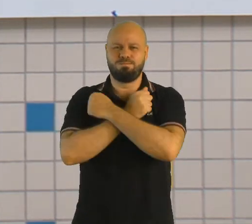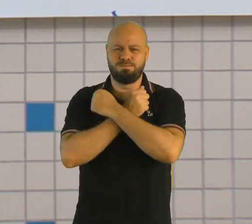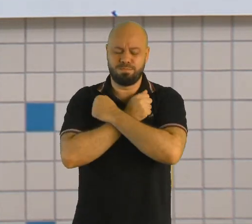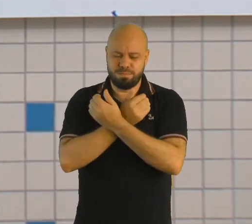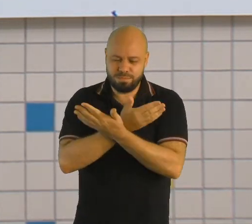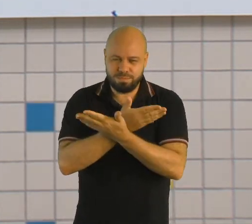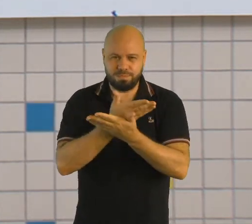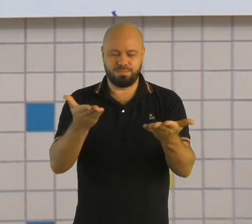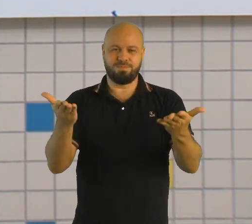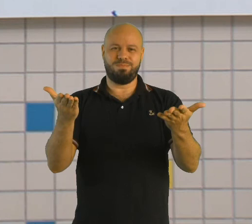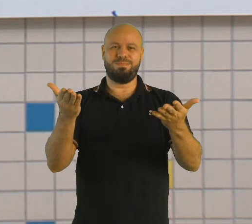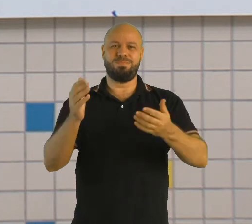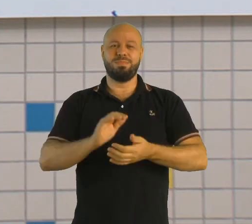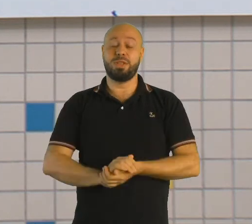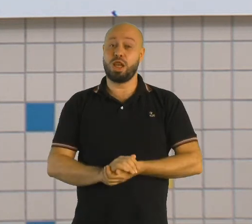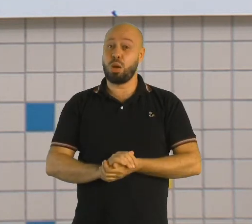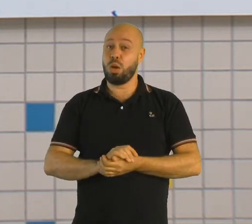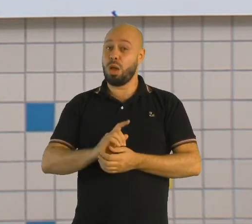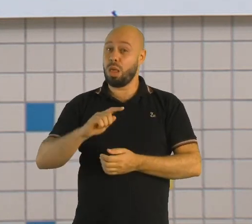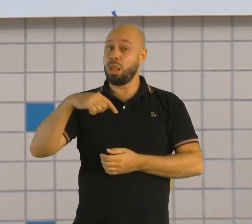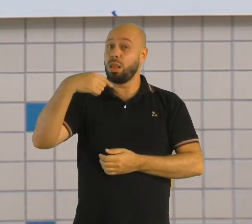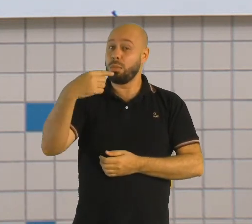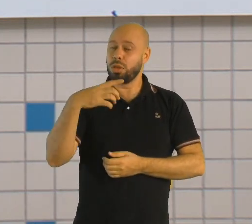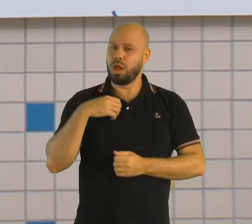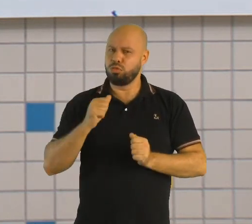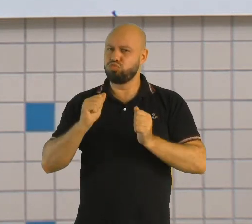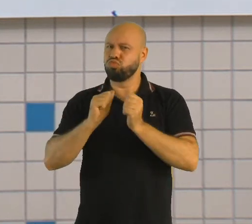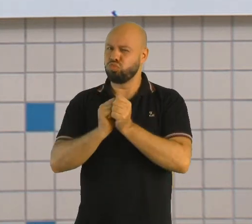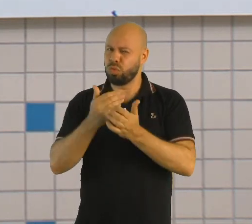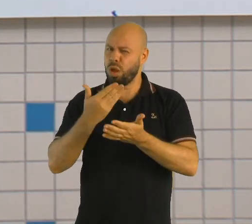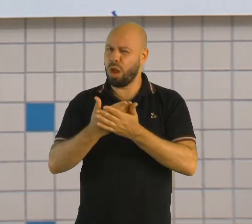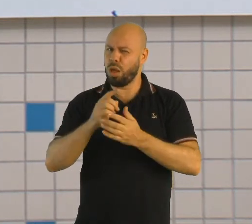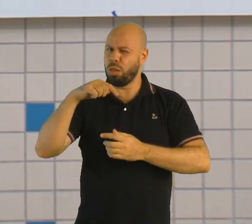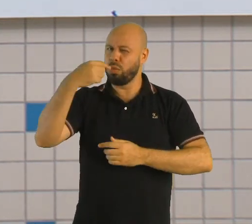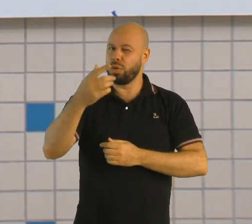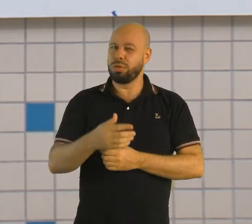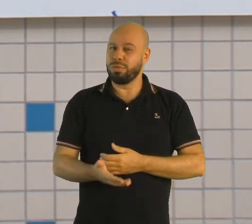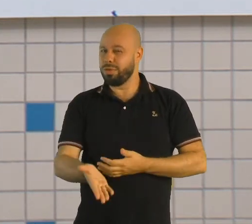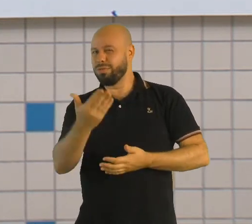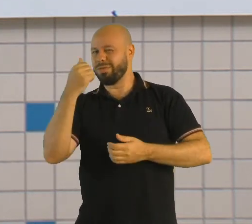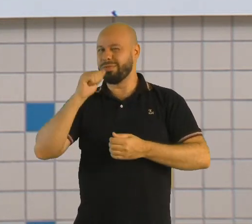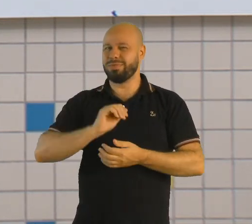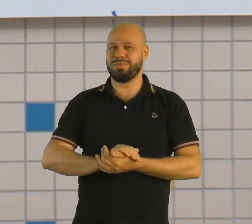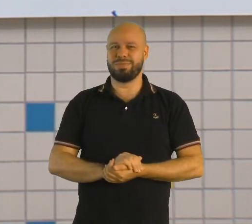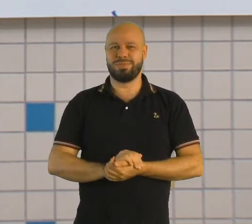todos vocês, tá? E logo mais estaremos juntos na próxima aula. Não perca, venha comigo.